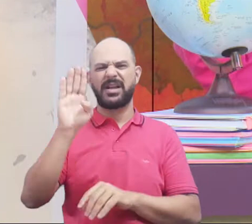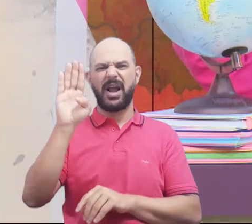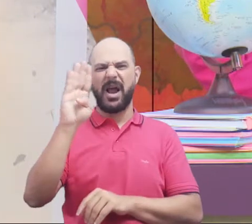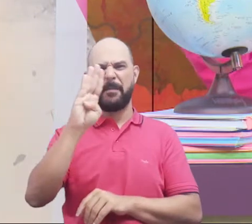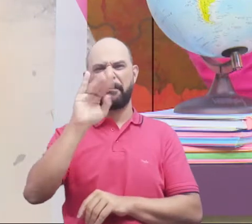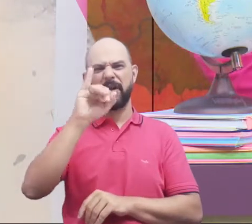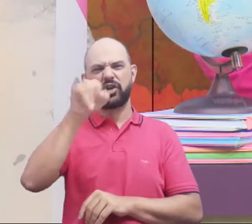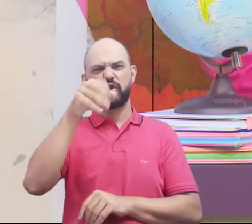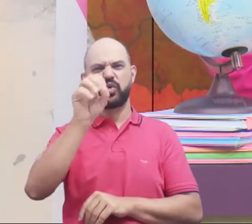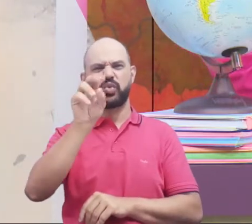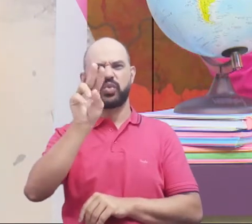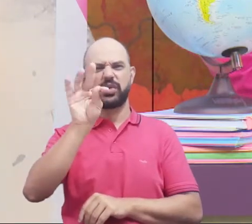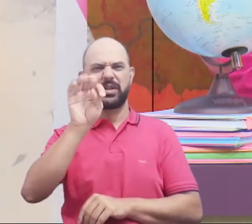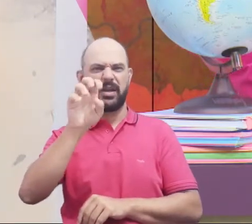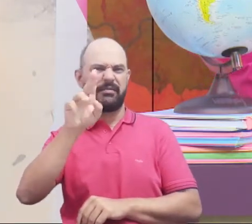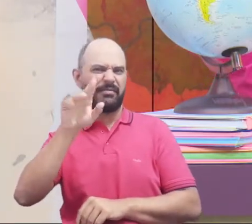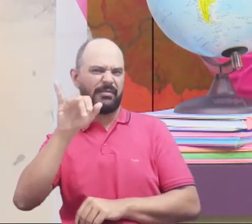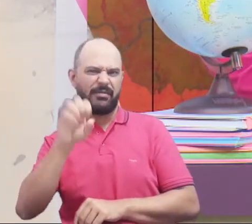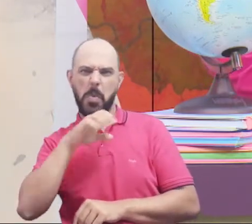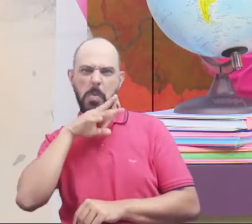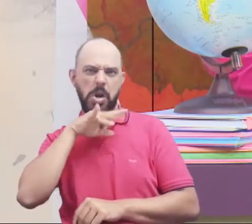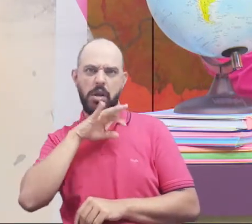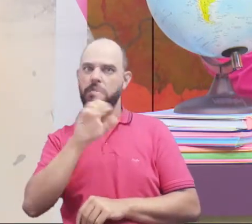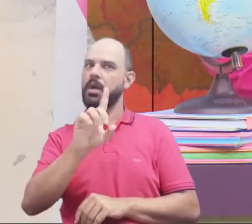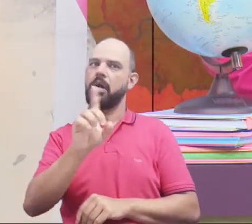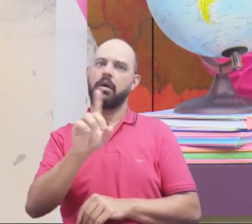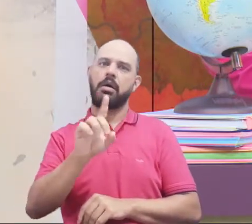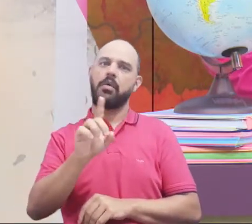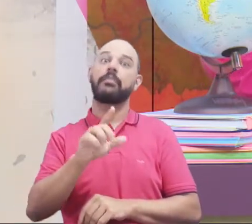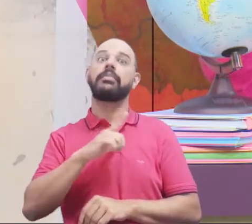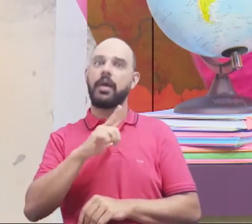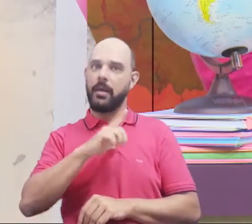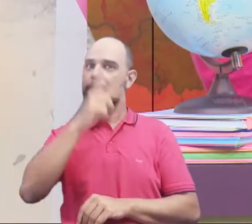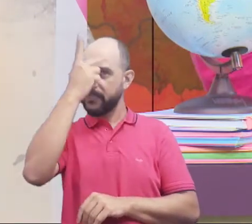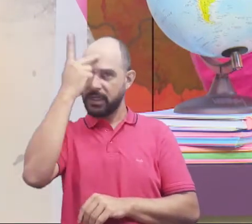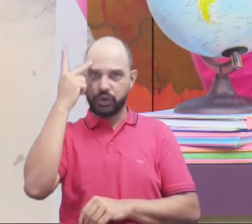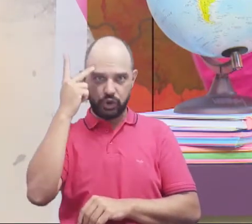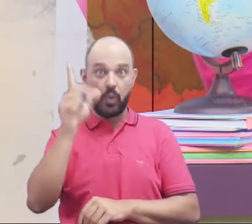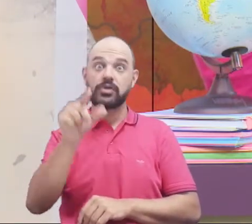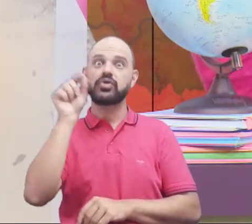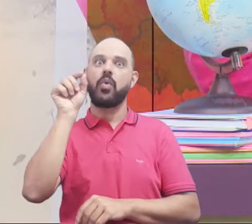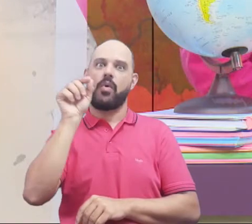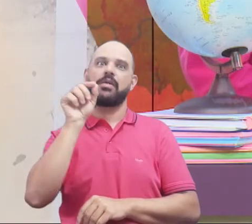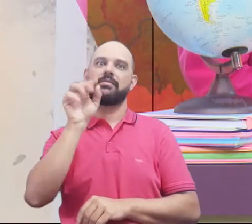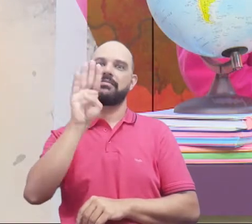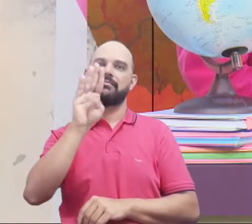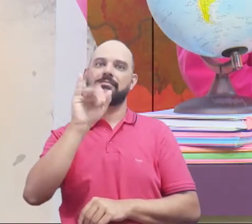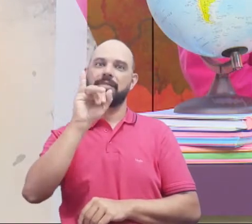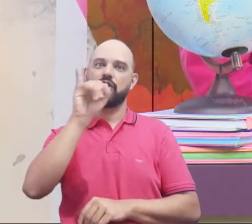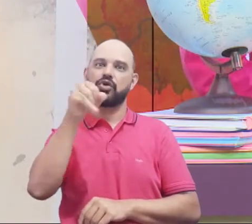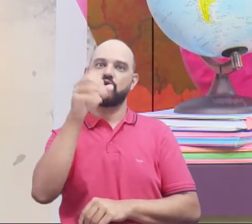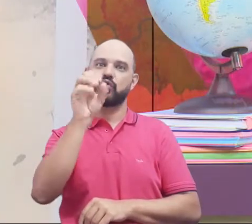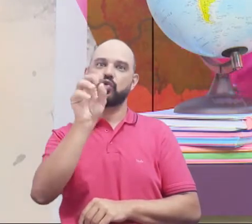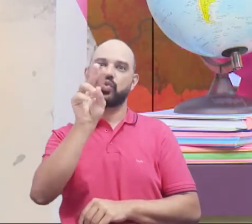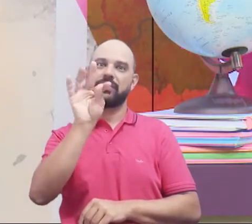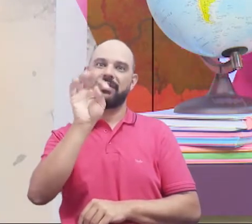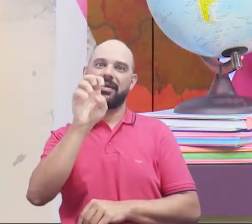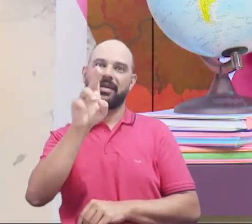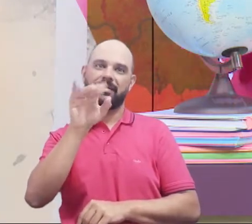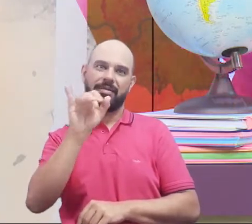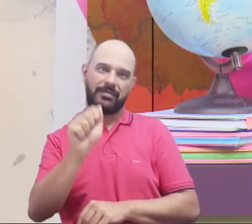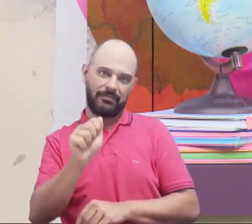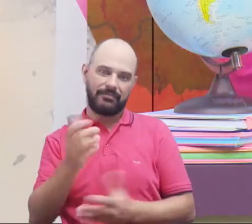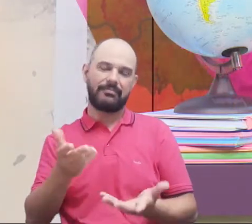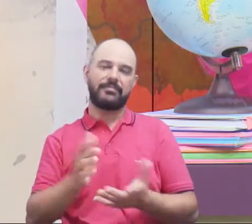É só uma característica. Existe um público que até prefere usar as bijuterias. É mesmo, professor? E